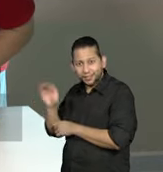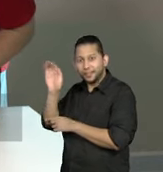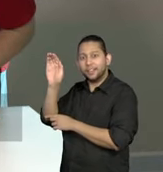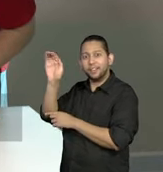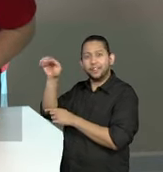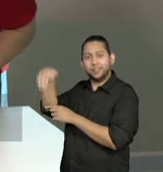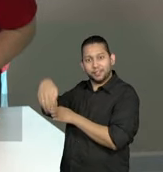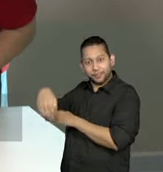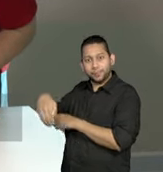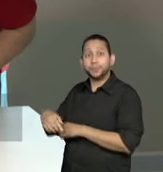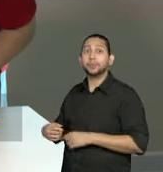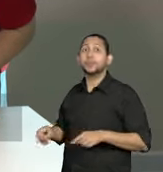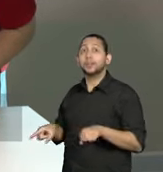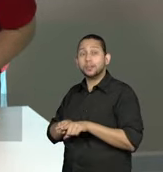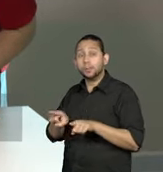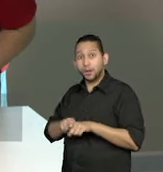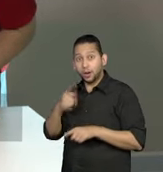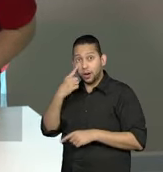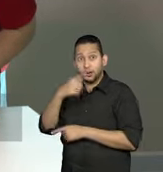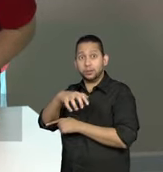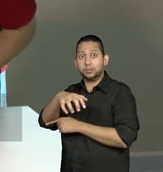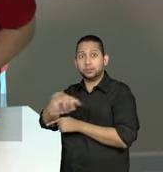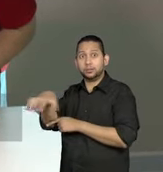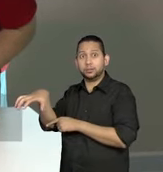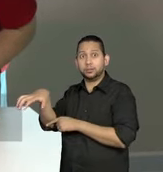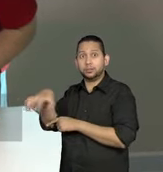aqui, esse outro movimento